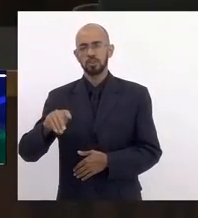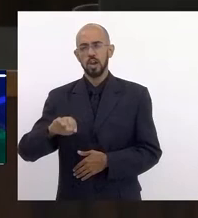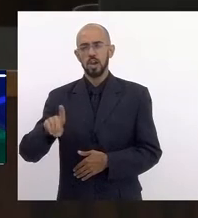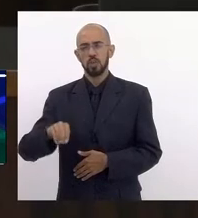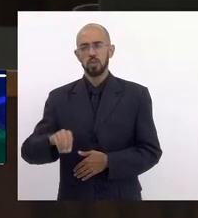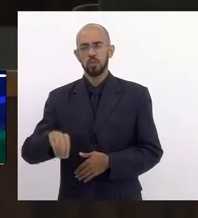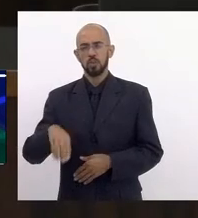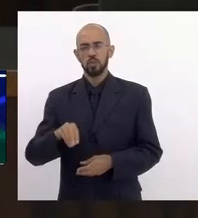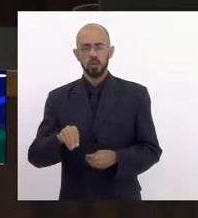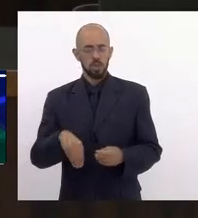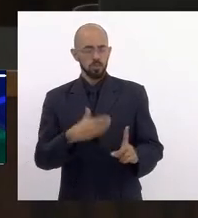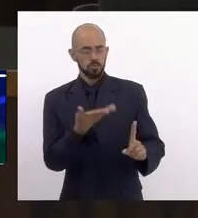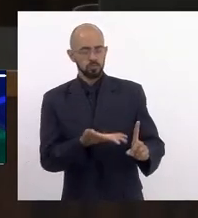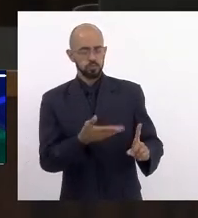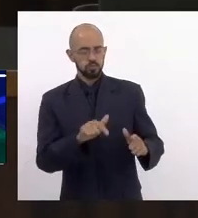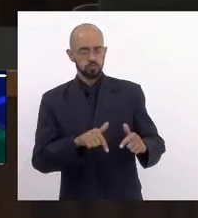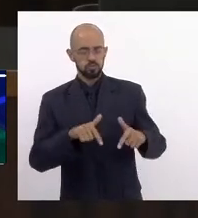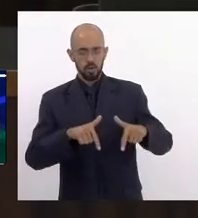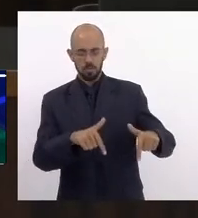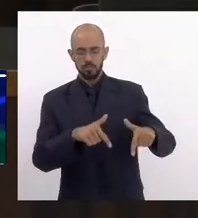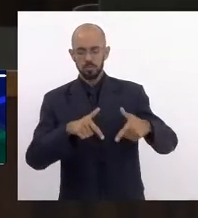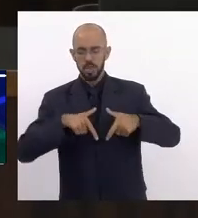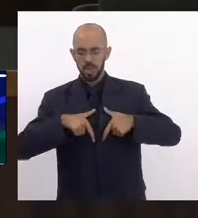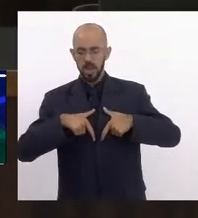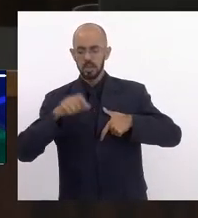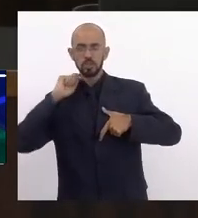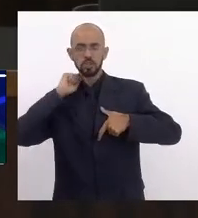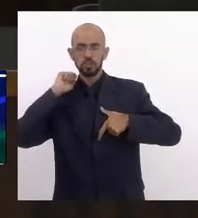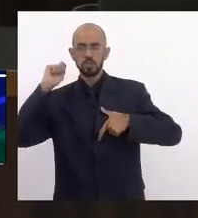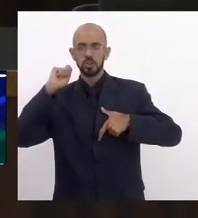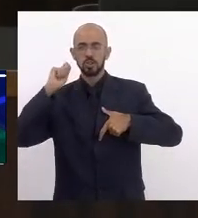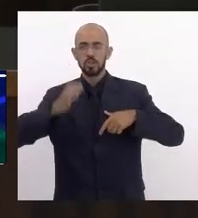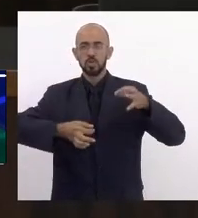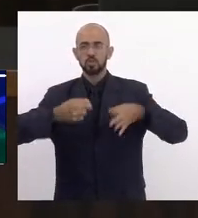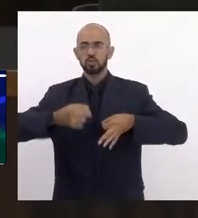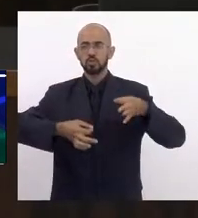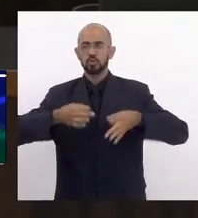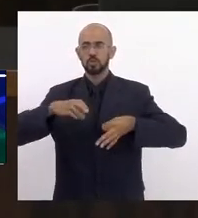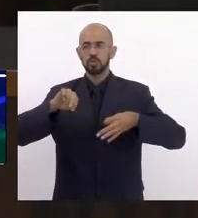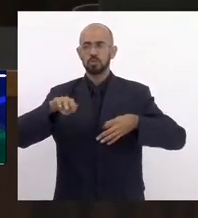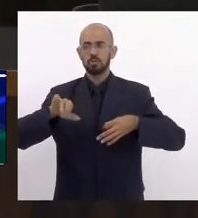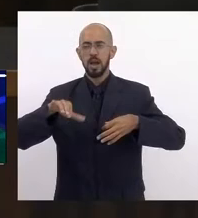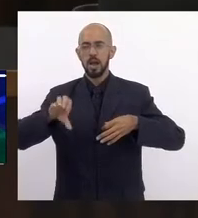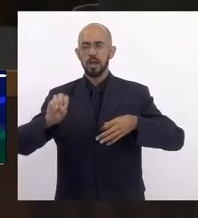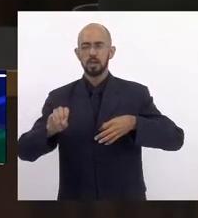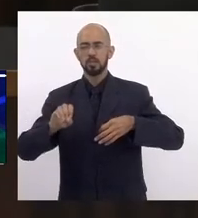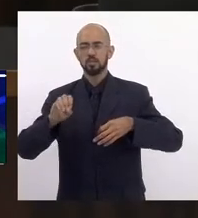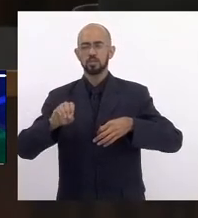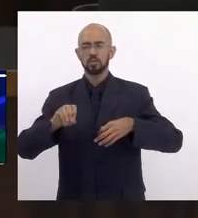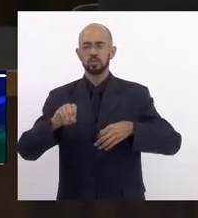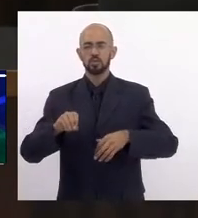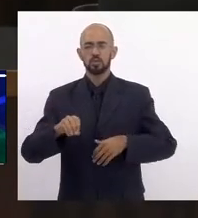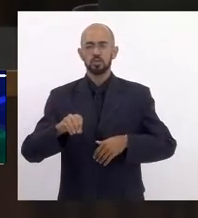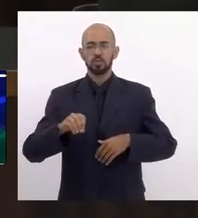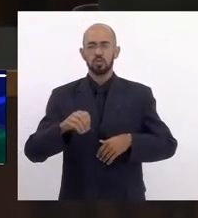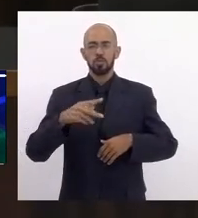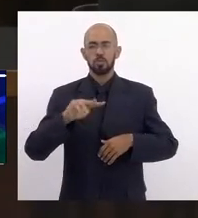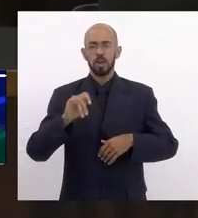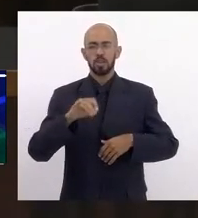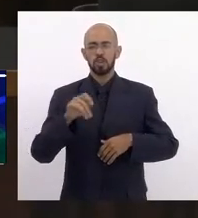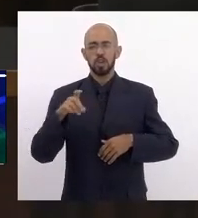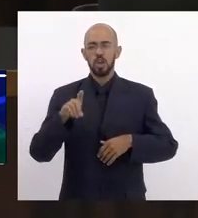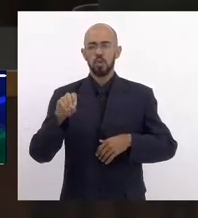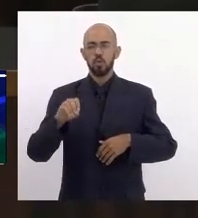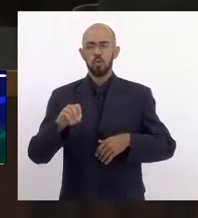decora com diploma e respectiva medalha Tiradentes o excelentíssimo senhor doutor juiz de direito Márcio Alexandre Pacheco da Silva.